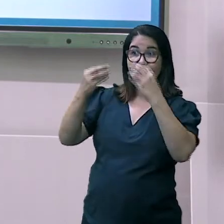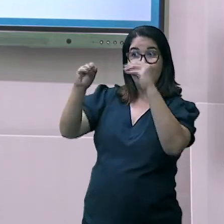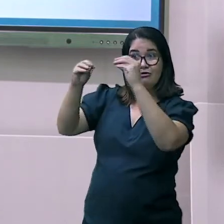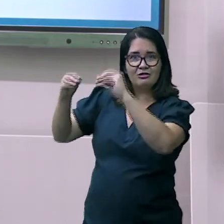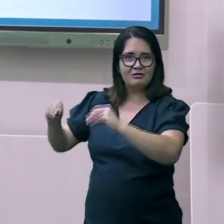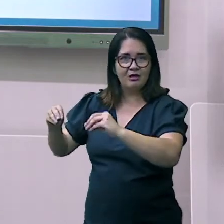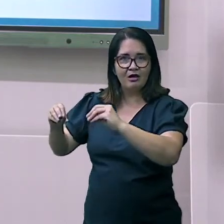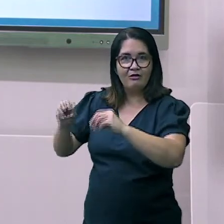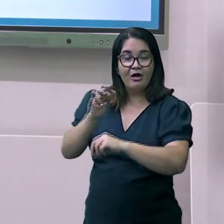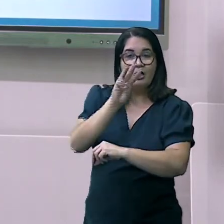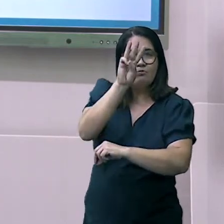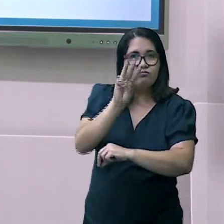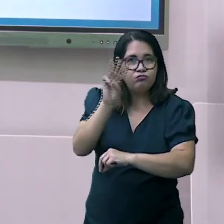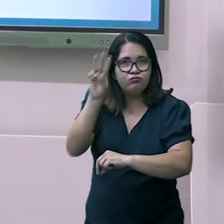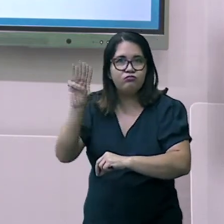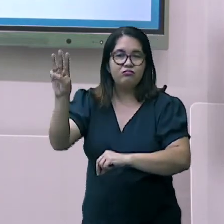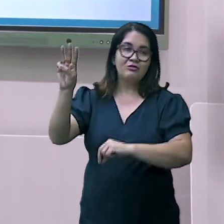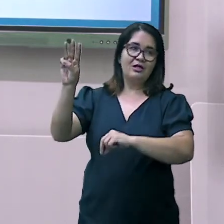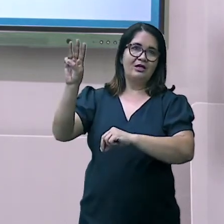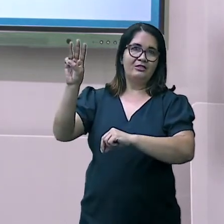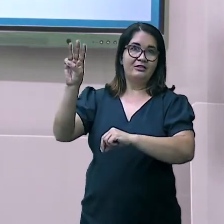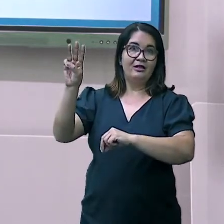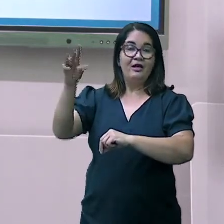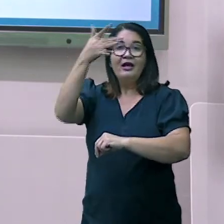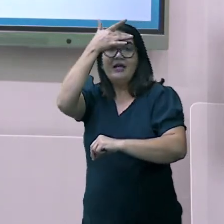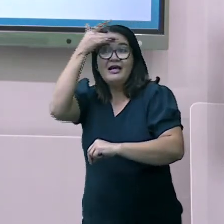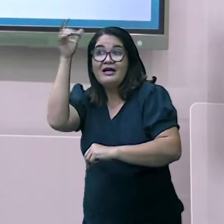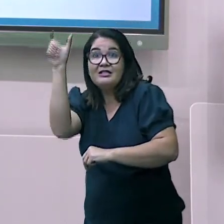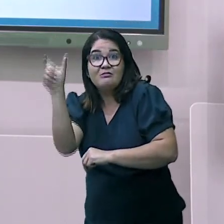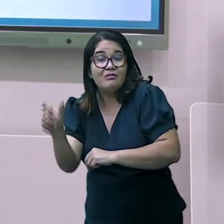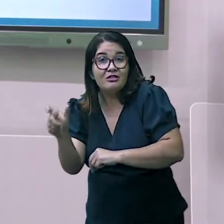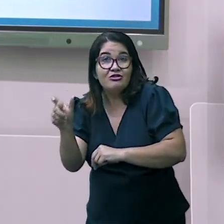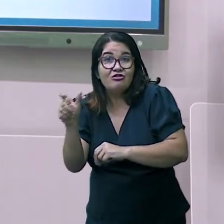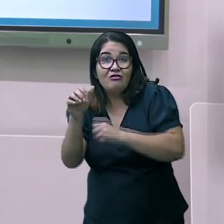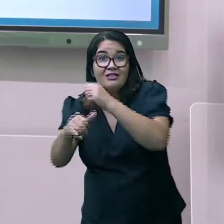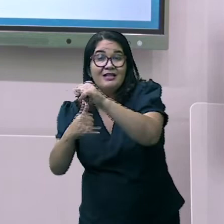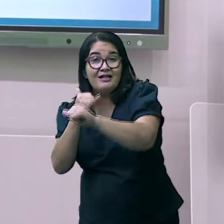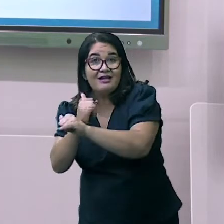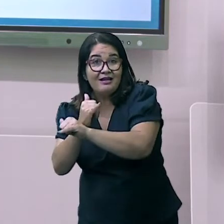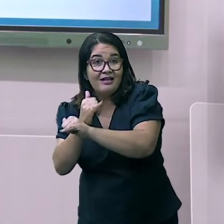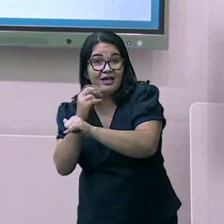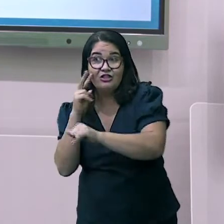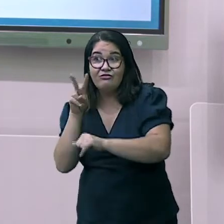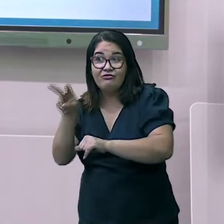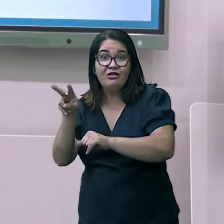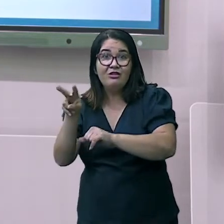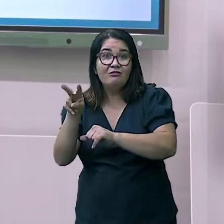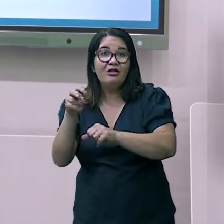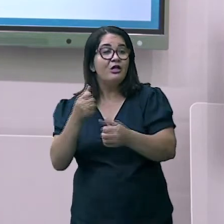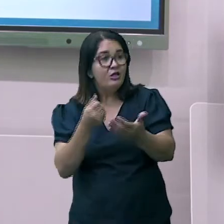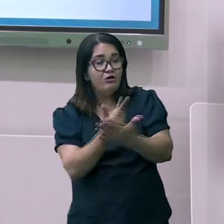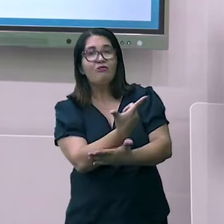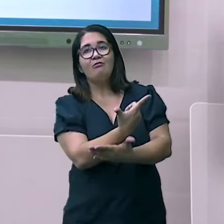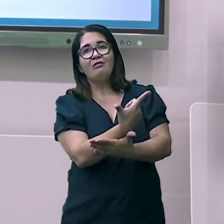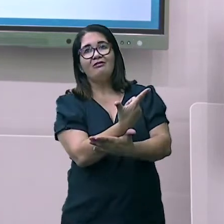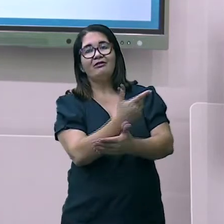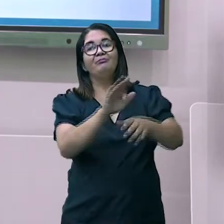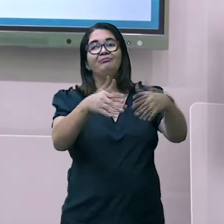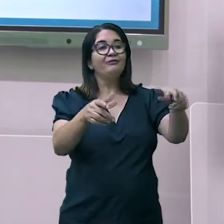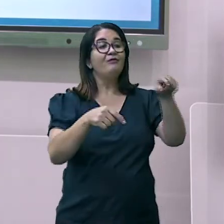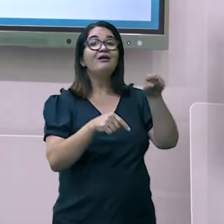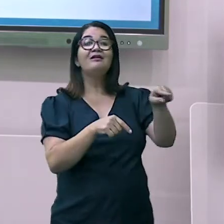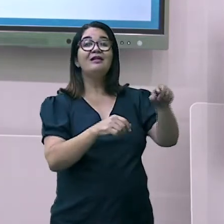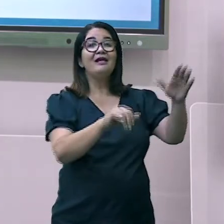coisas? Aí entraram os entregadores que faziam essa ponte entre a empresa e o